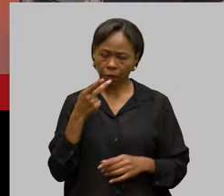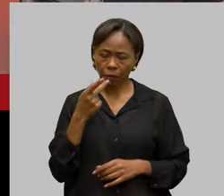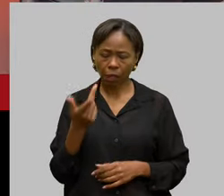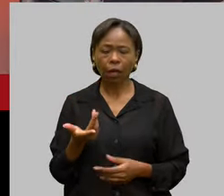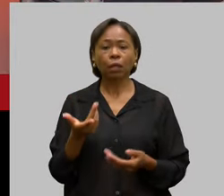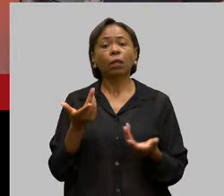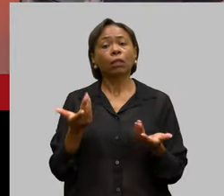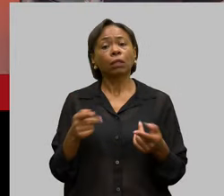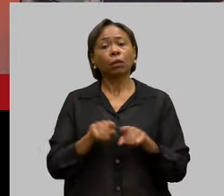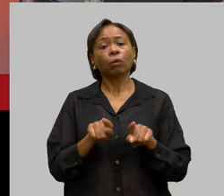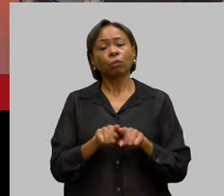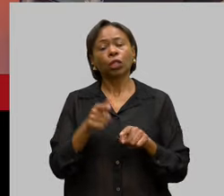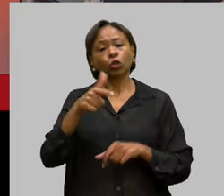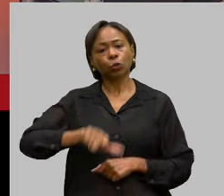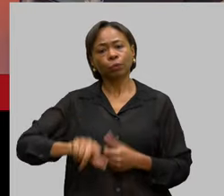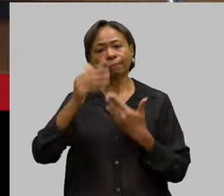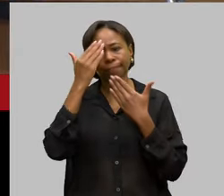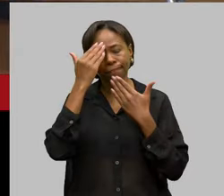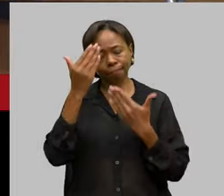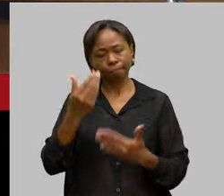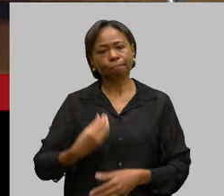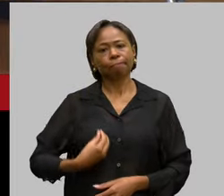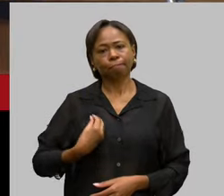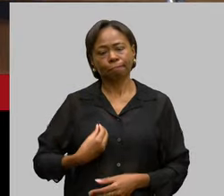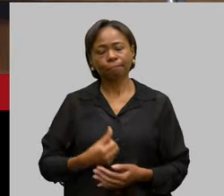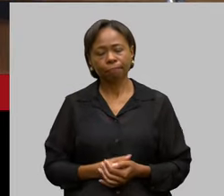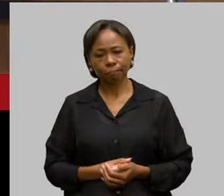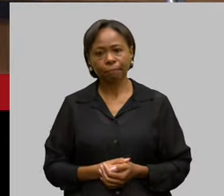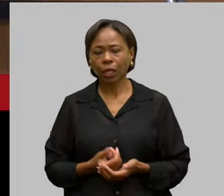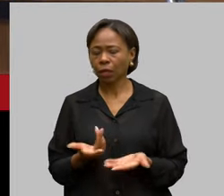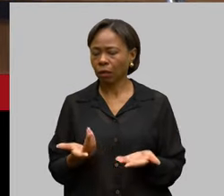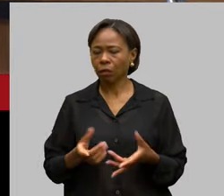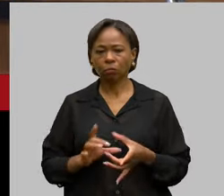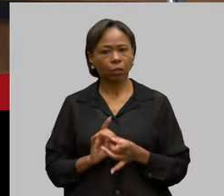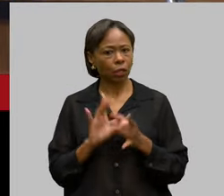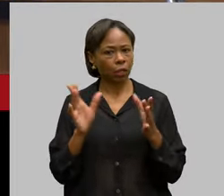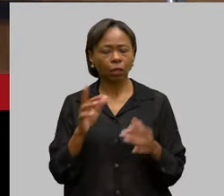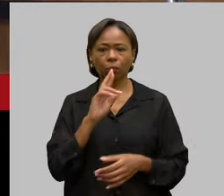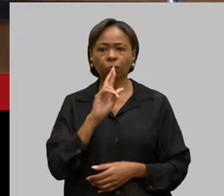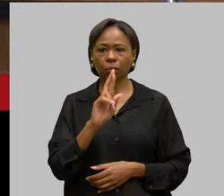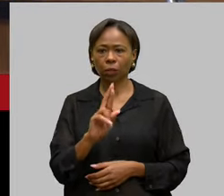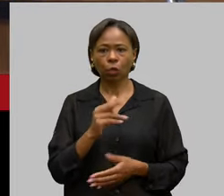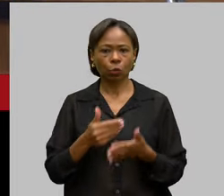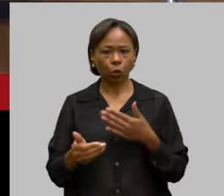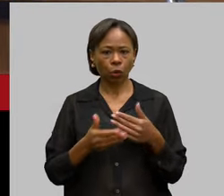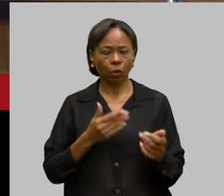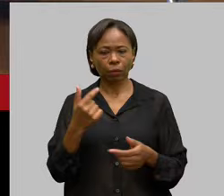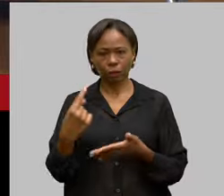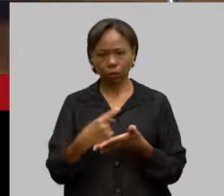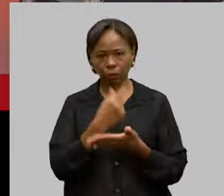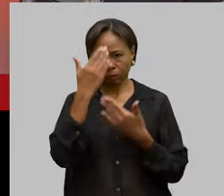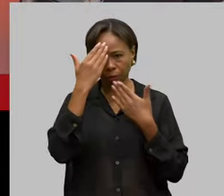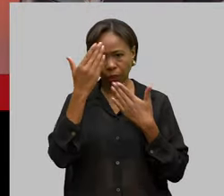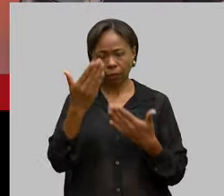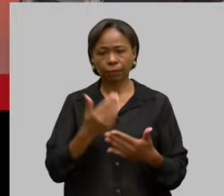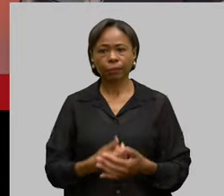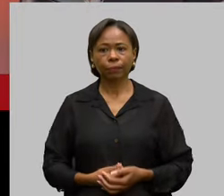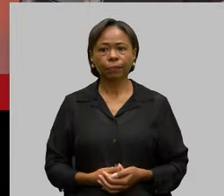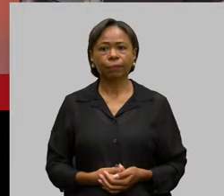meus agradecimentos pela participação eu fico aqui à disposição para responder eventuais questionamentos Muito obrigado